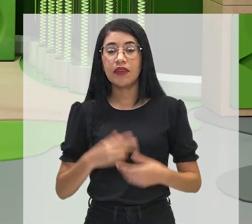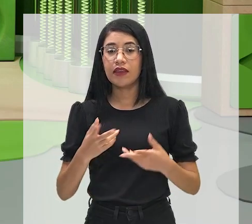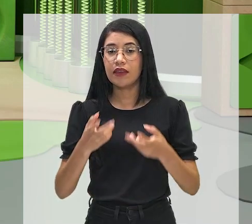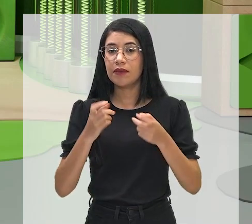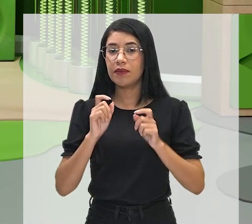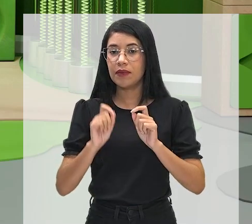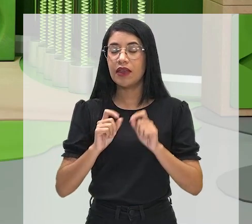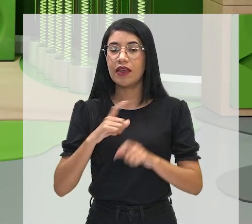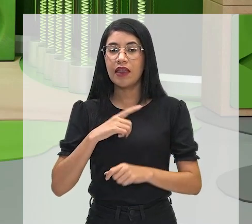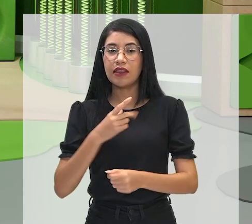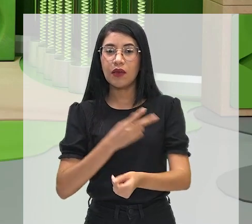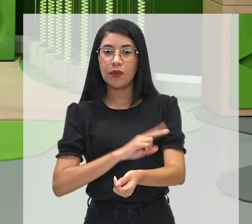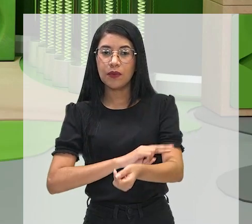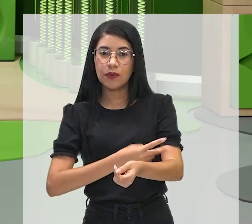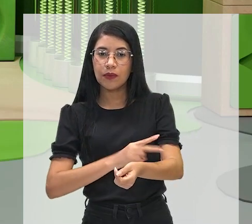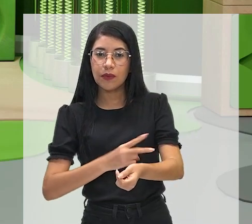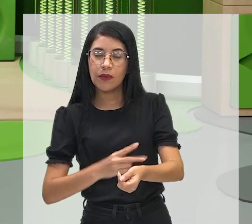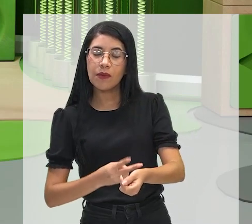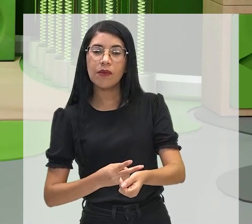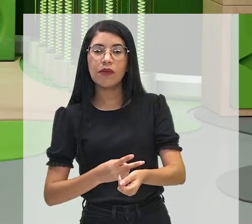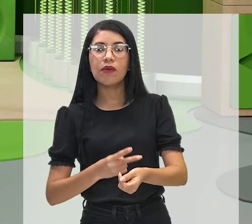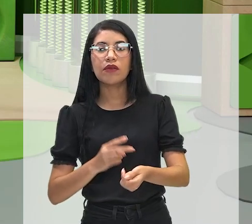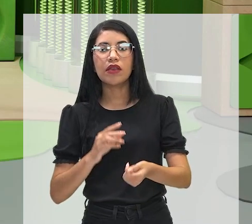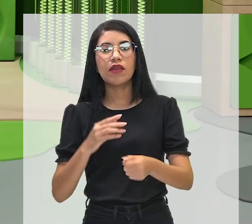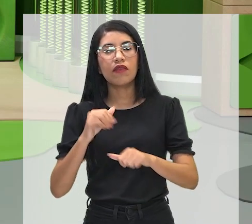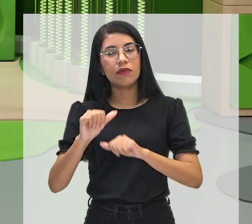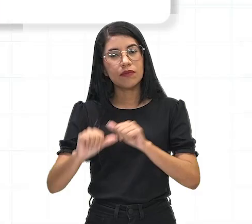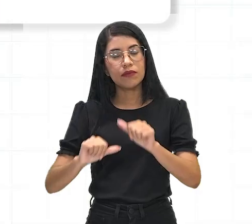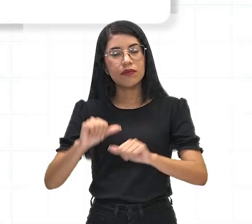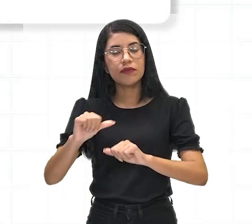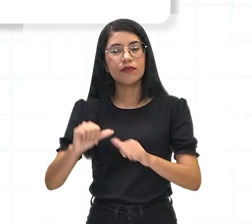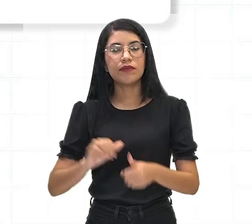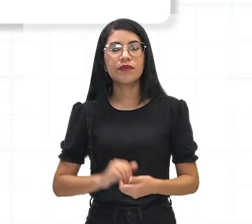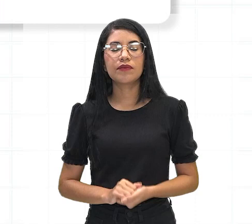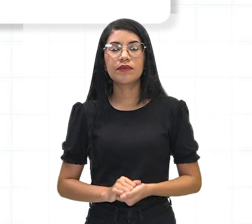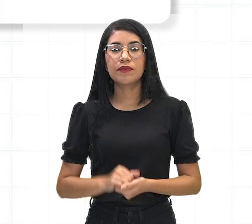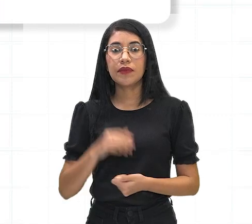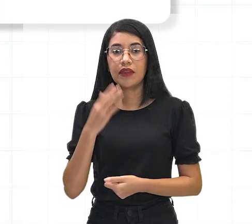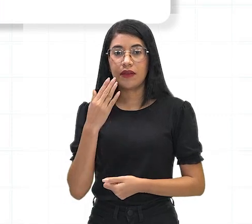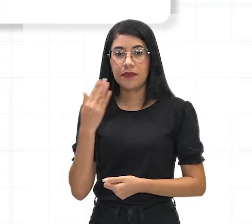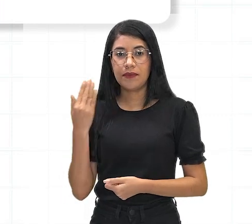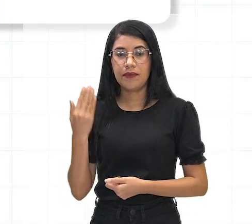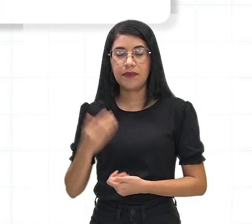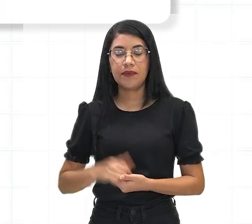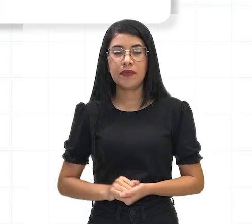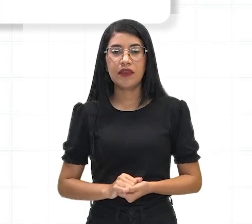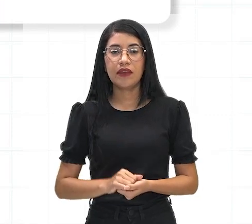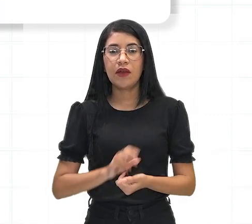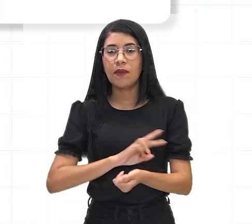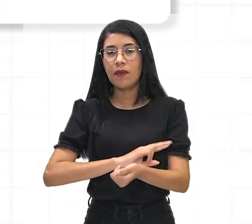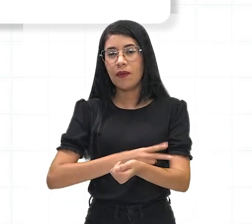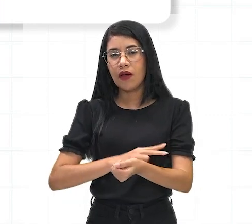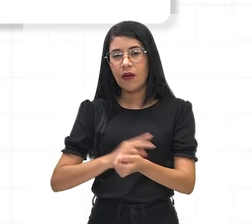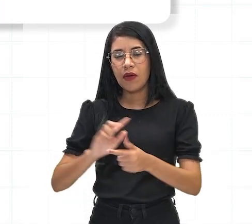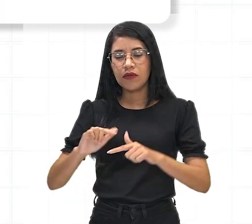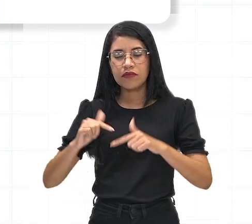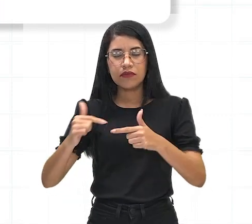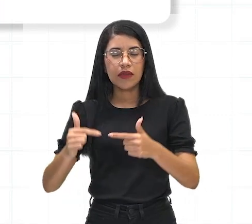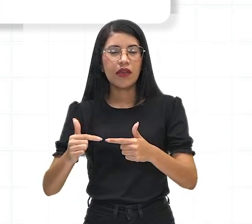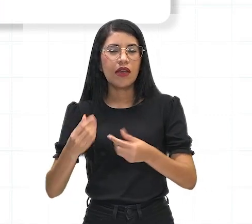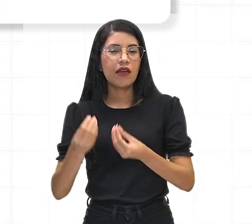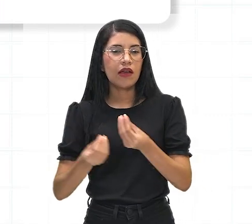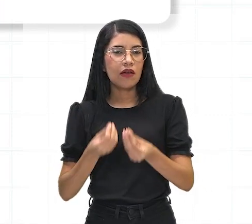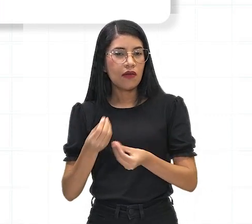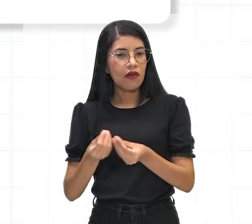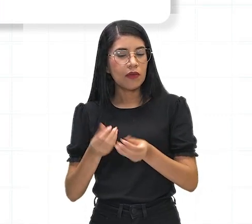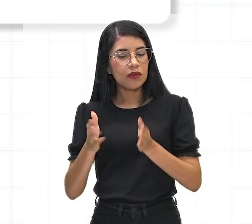existe a ação dos hormônios, né, participando de toda essa transformação. Então, a ação dos hormônios durante a puberdade,